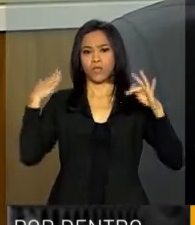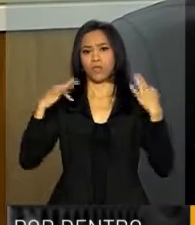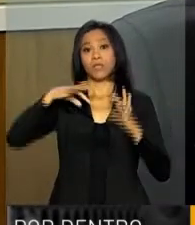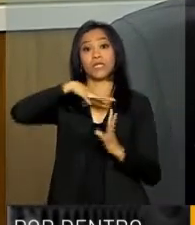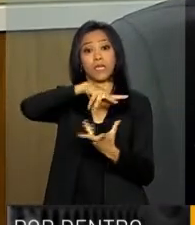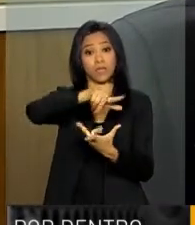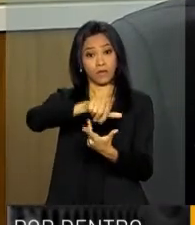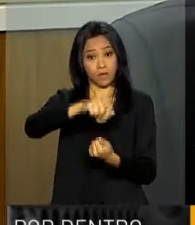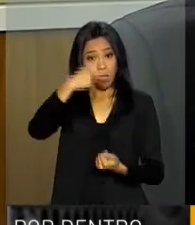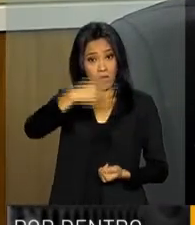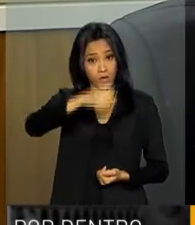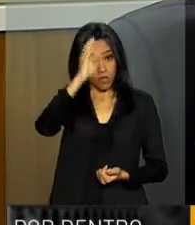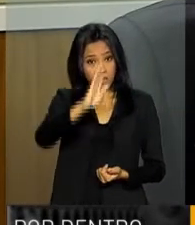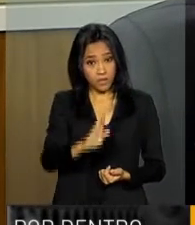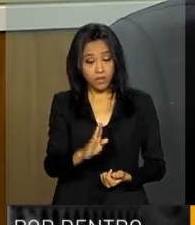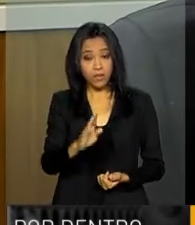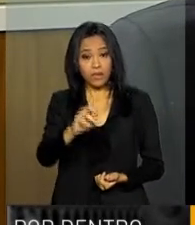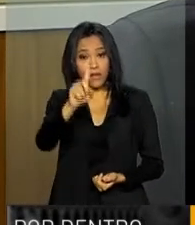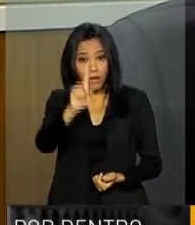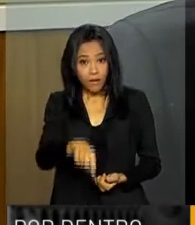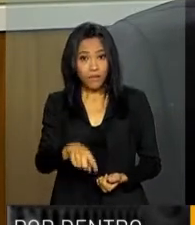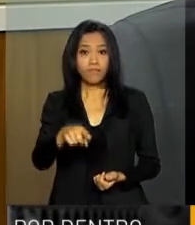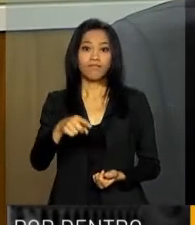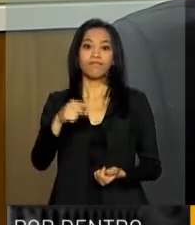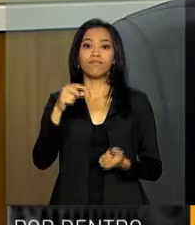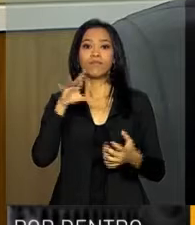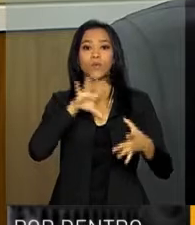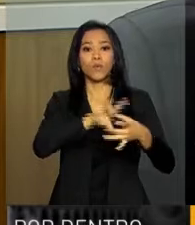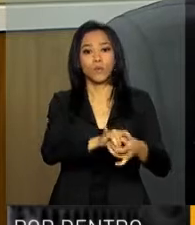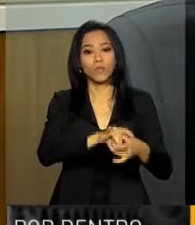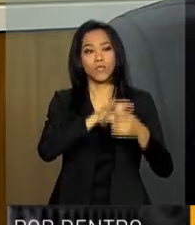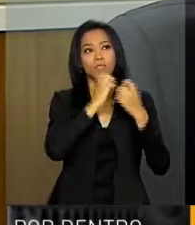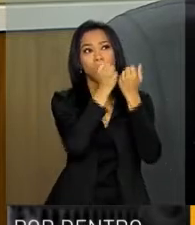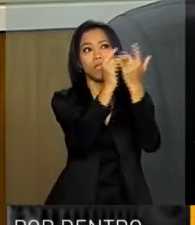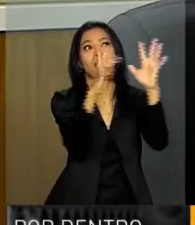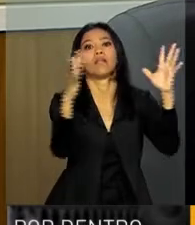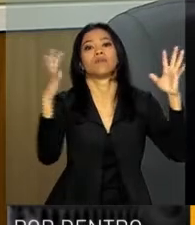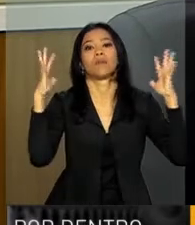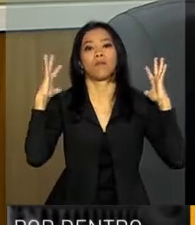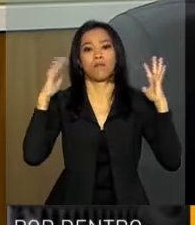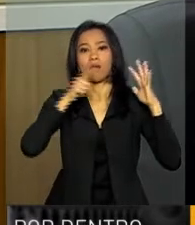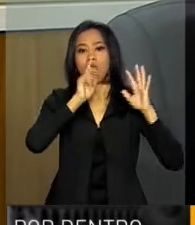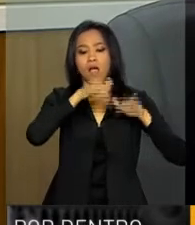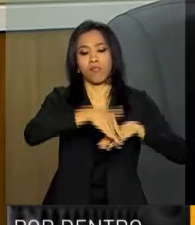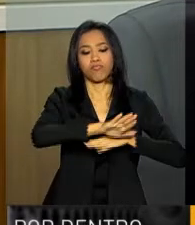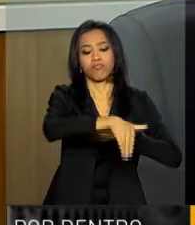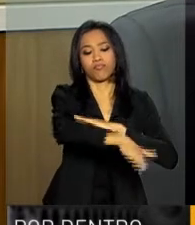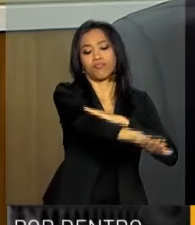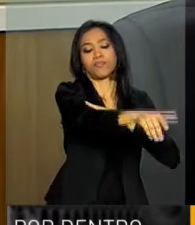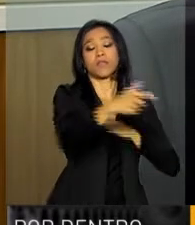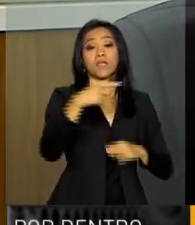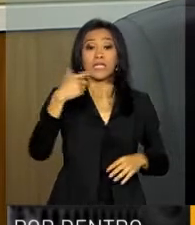turismo voltado para a natureza nós temos 66% do nosso território coberto